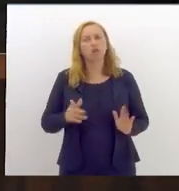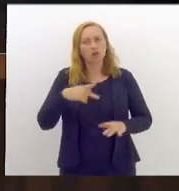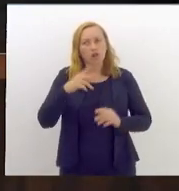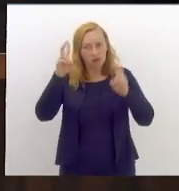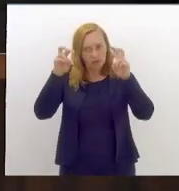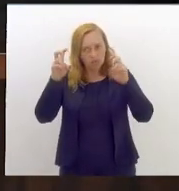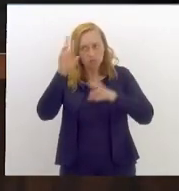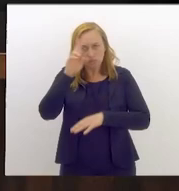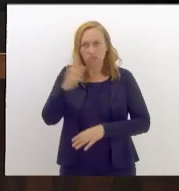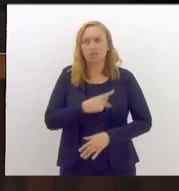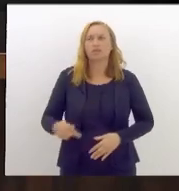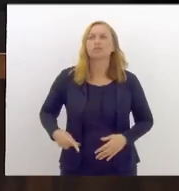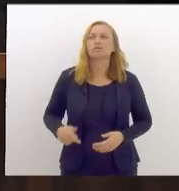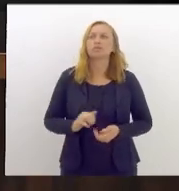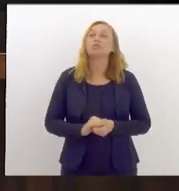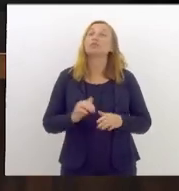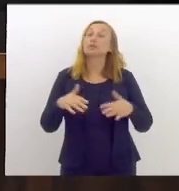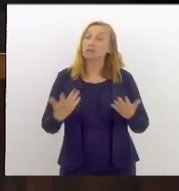favor